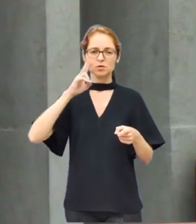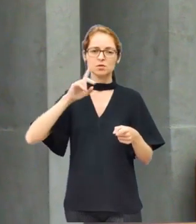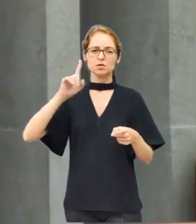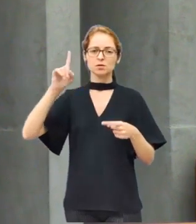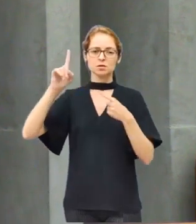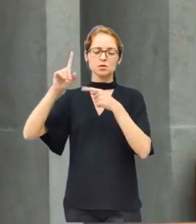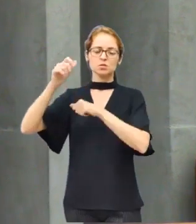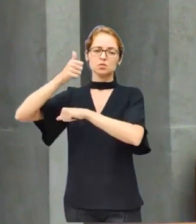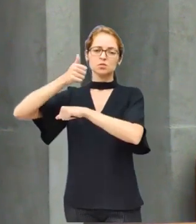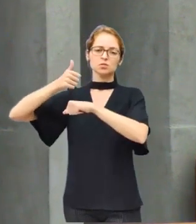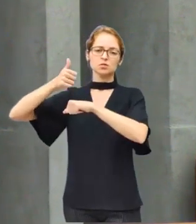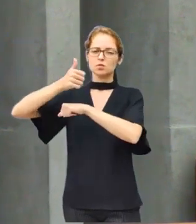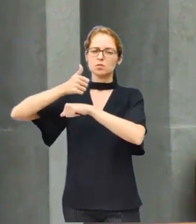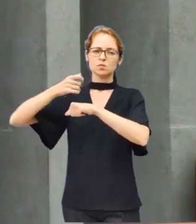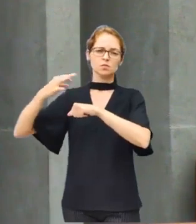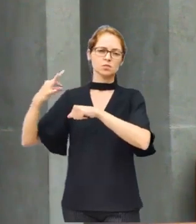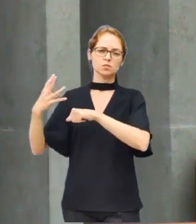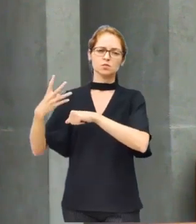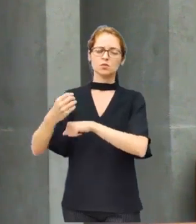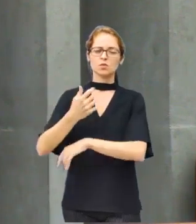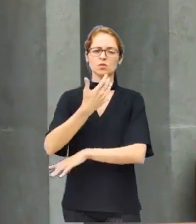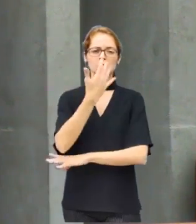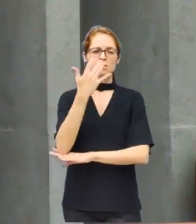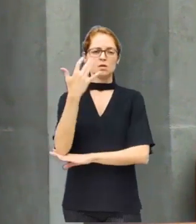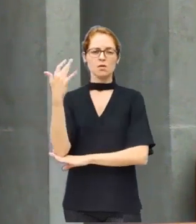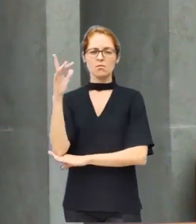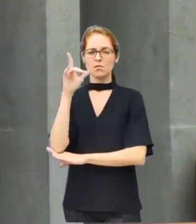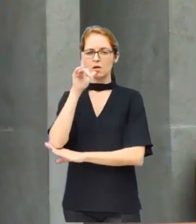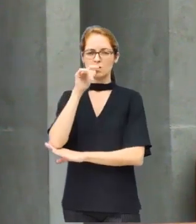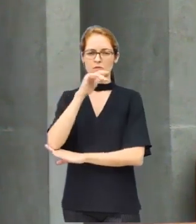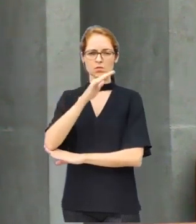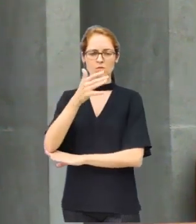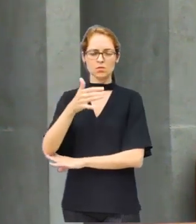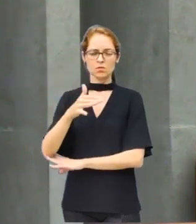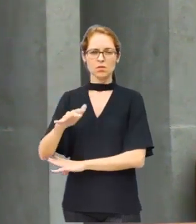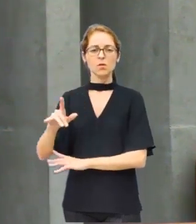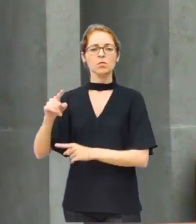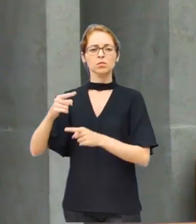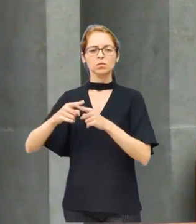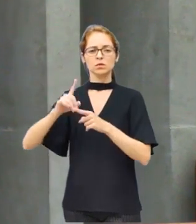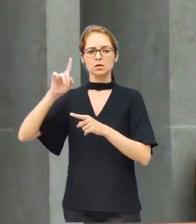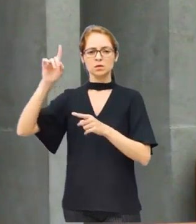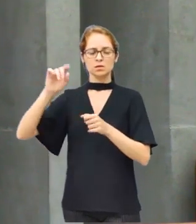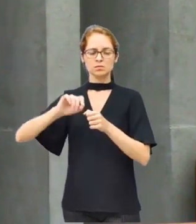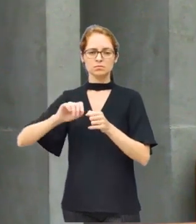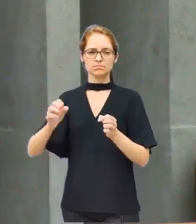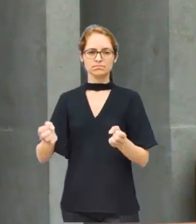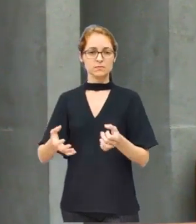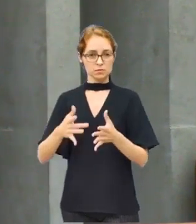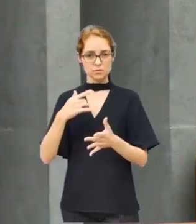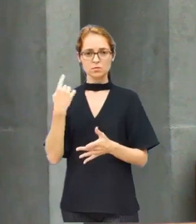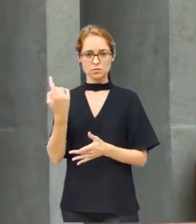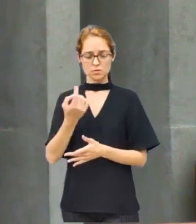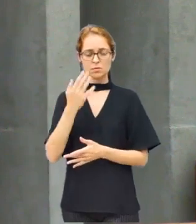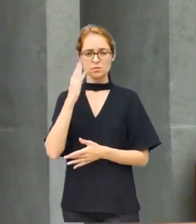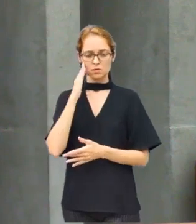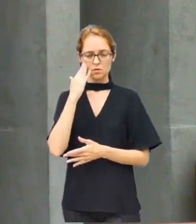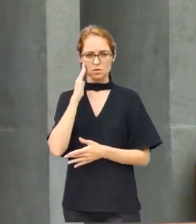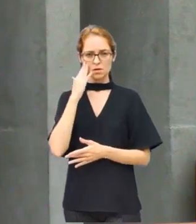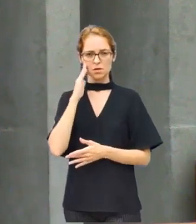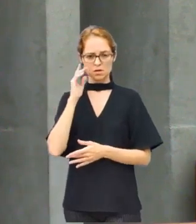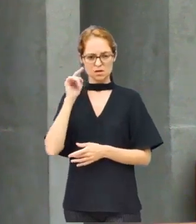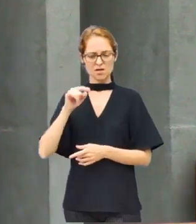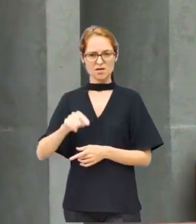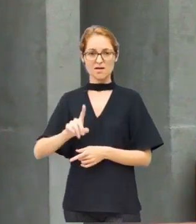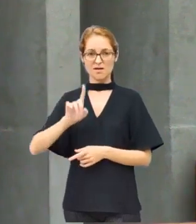sobre todos os elementos da natureza, da criação, porque Ele mesmo é o Criador, nós entendemos isso, Ele não só cria, mas